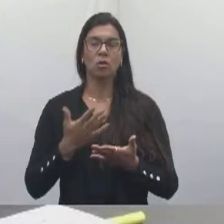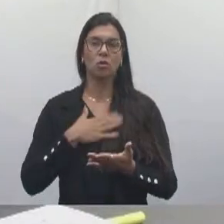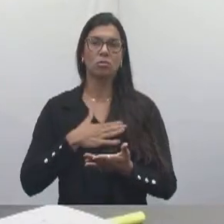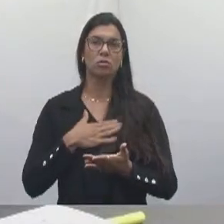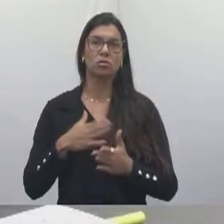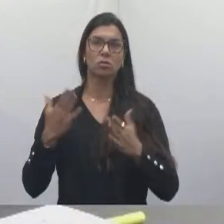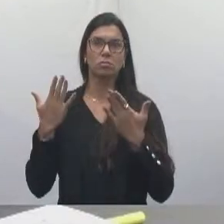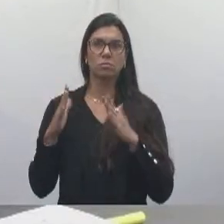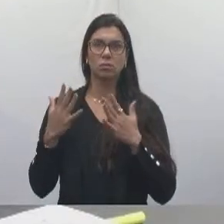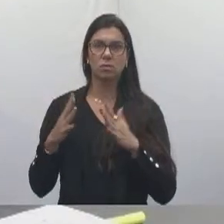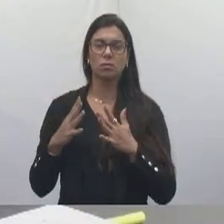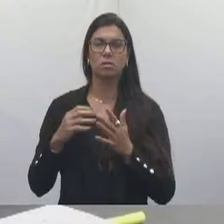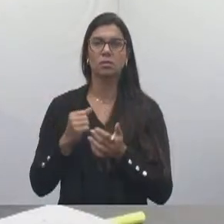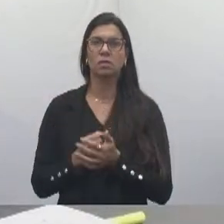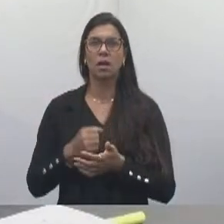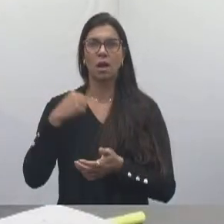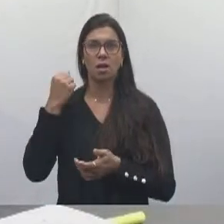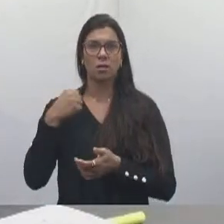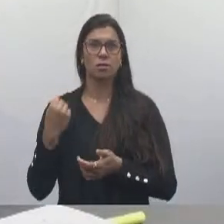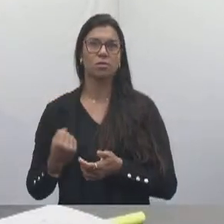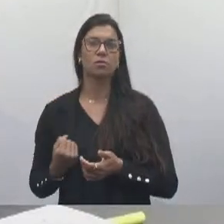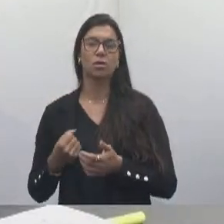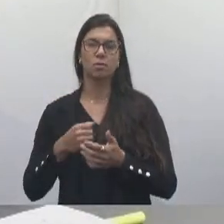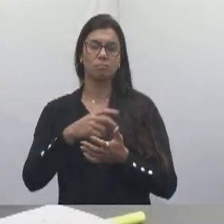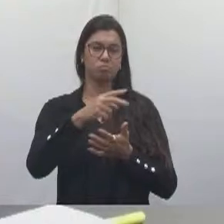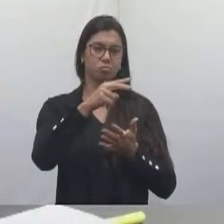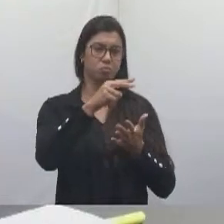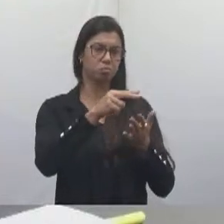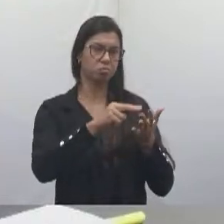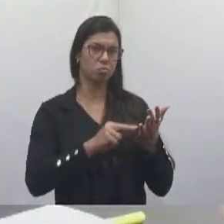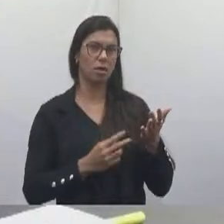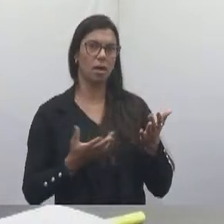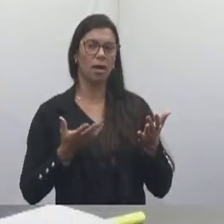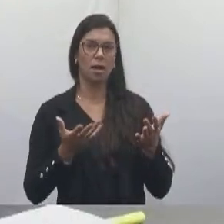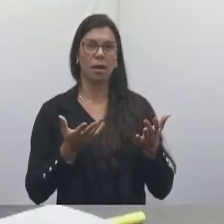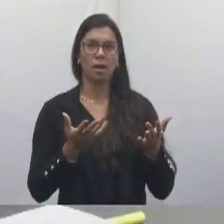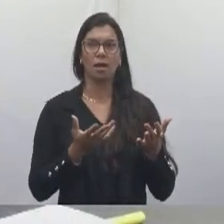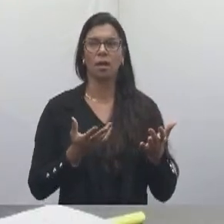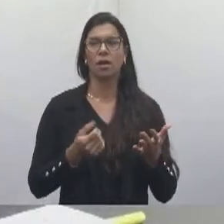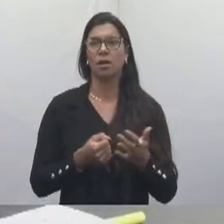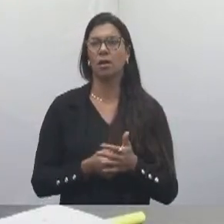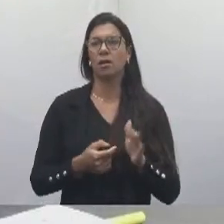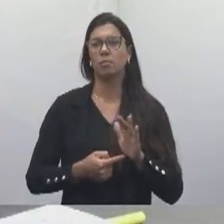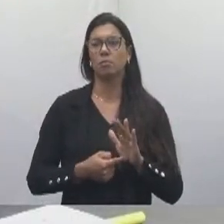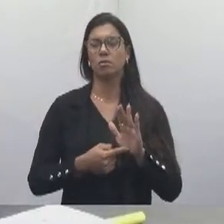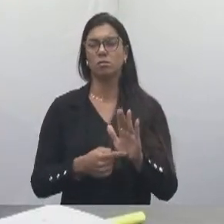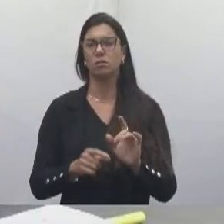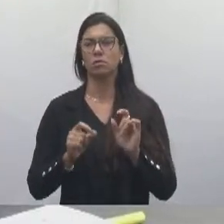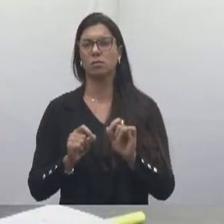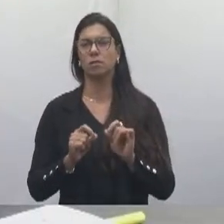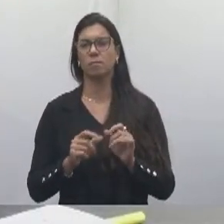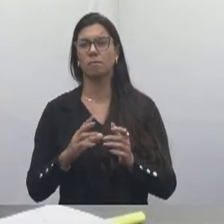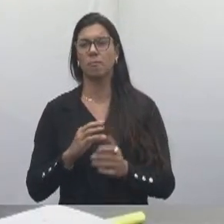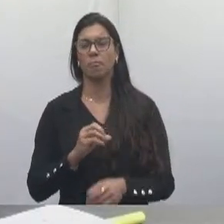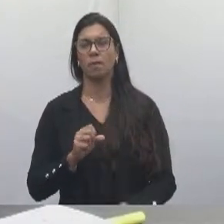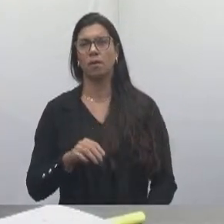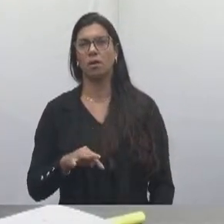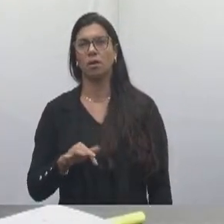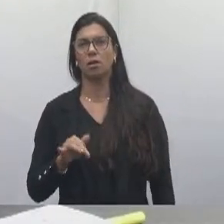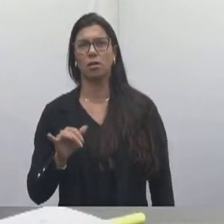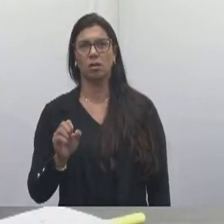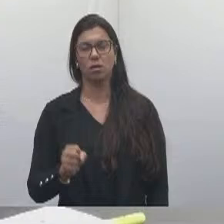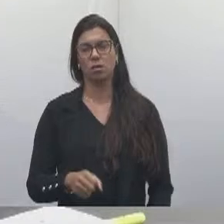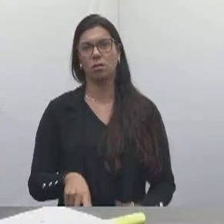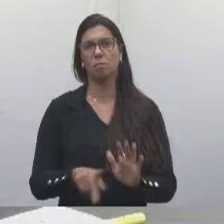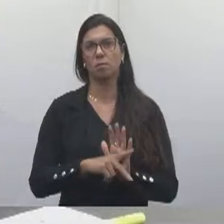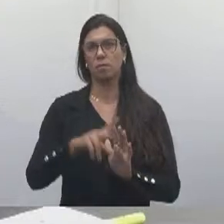leitura da vereadora Sônia e gostaria de rediscutir algumas coisas ou de recolocar alguns pontos. As contas da Prefeitura Municipal